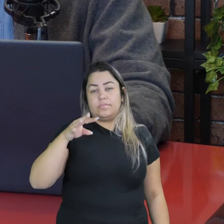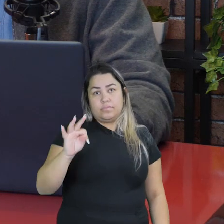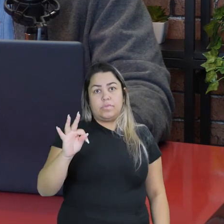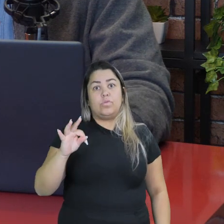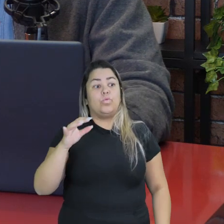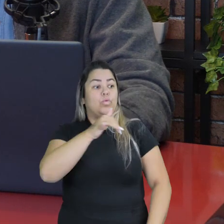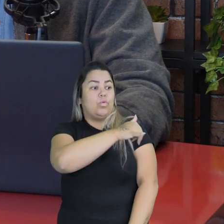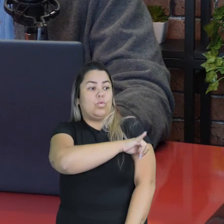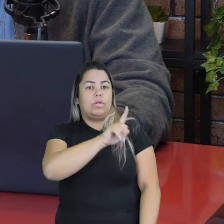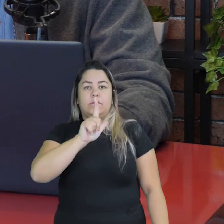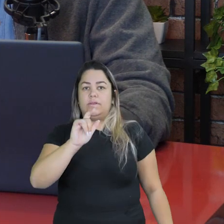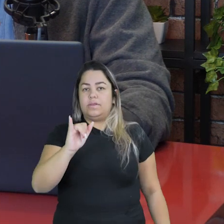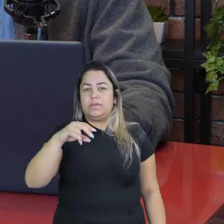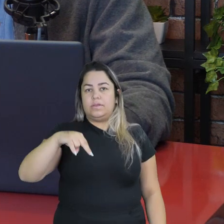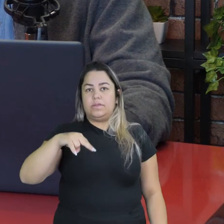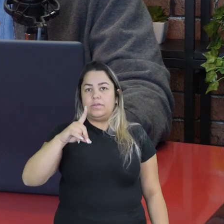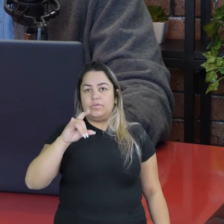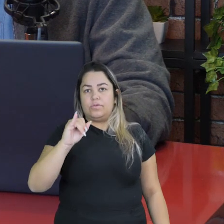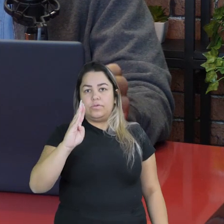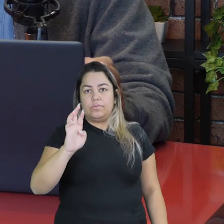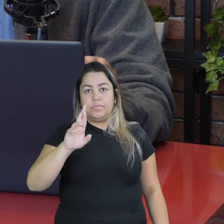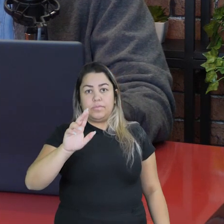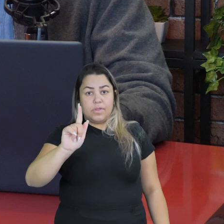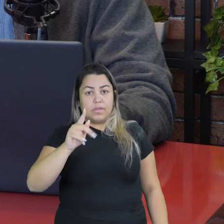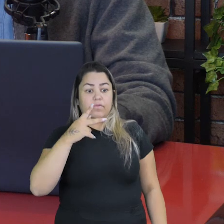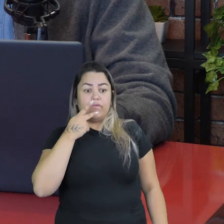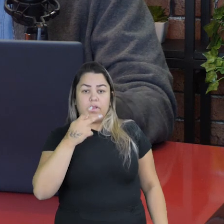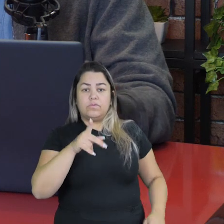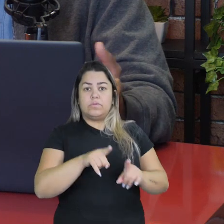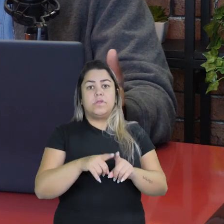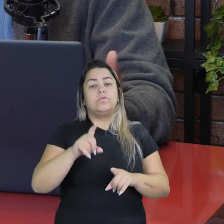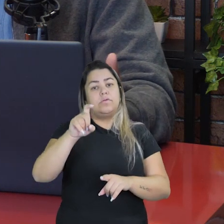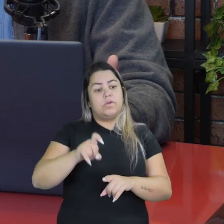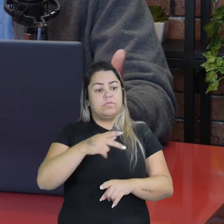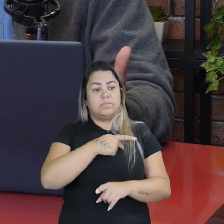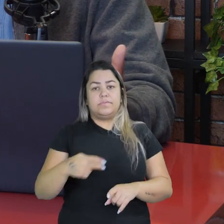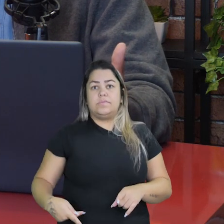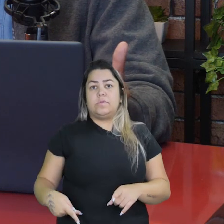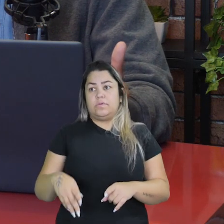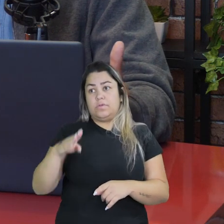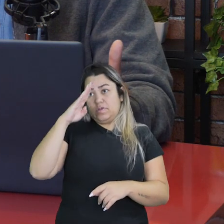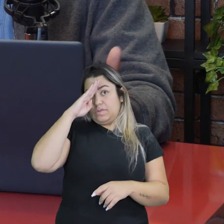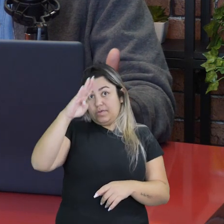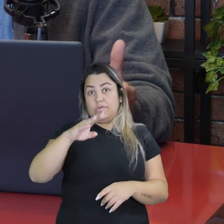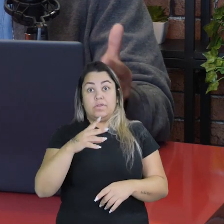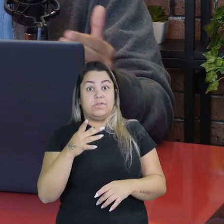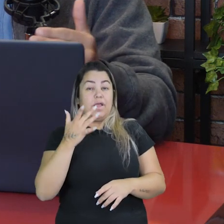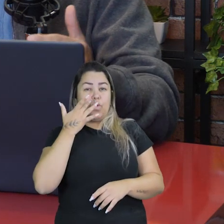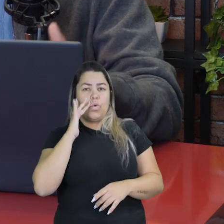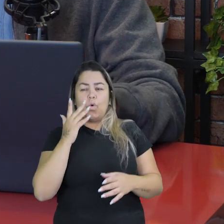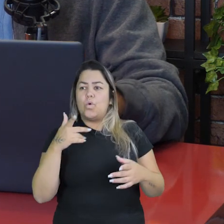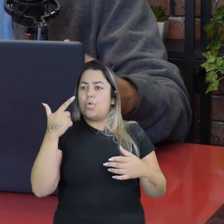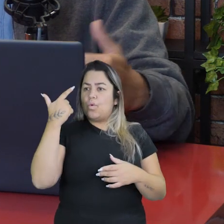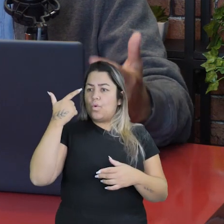deputado federal do PT do Rio de Janeiro, Lindbergh Farias. Ele comentou o indiciamento do ex-presidente no caso das joias